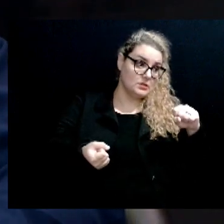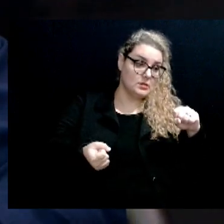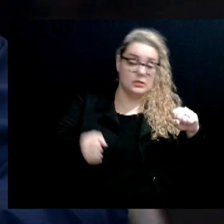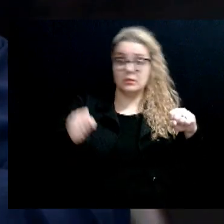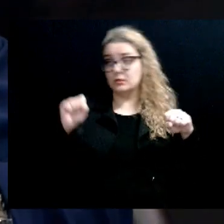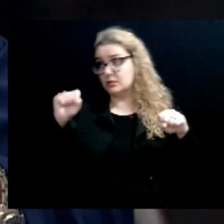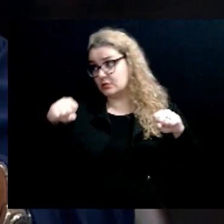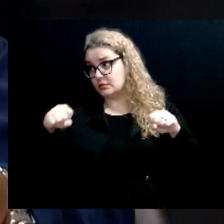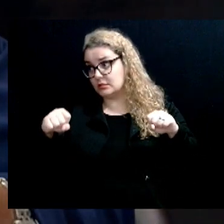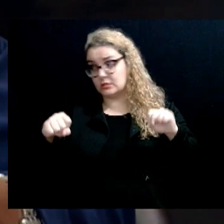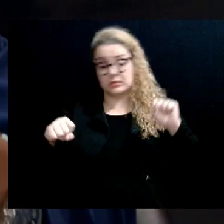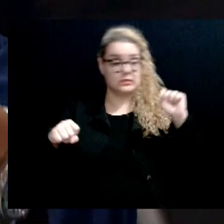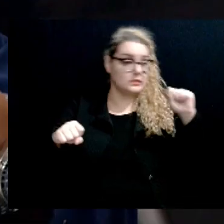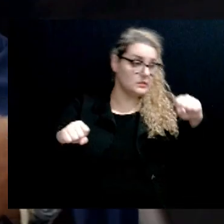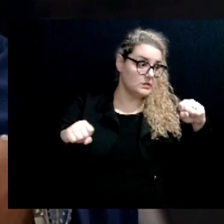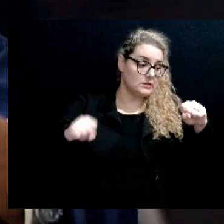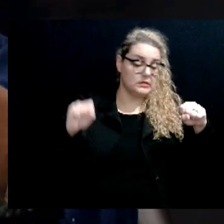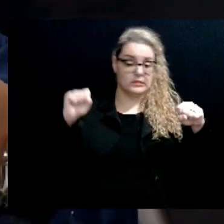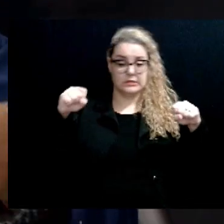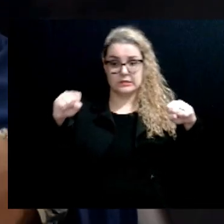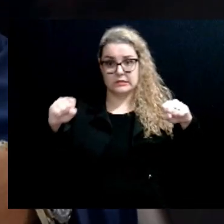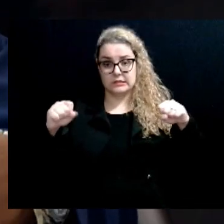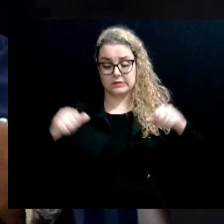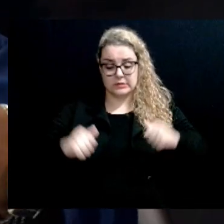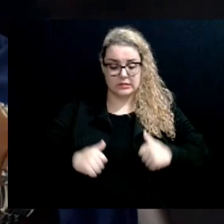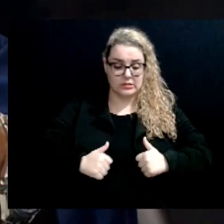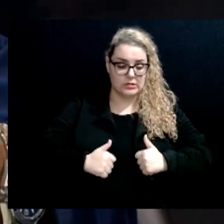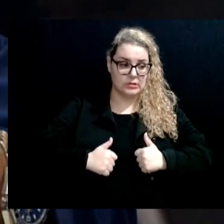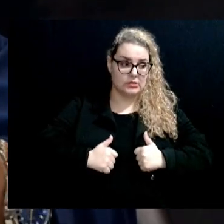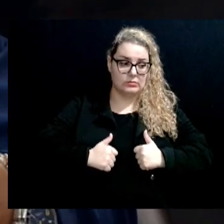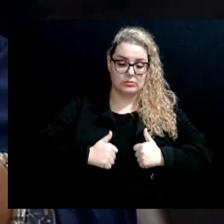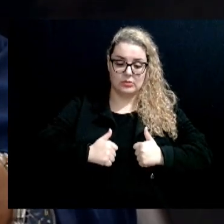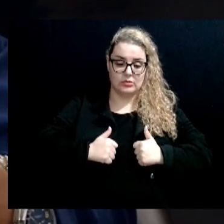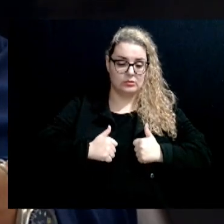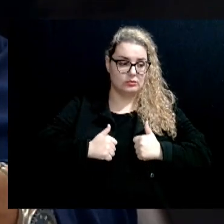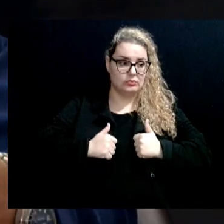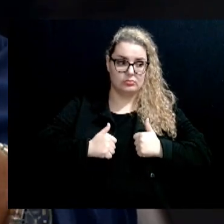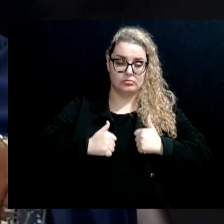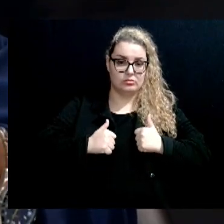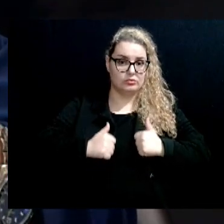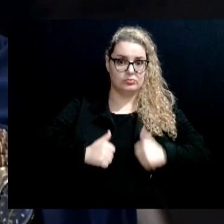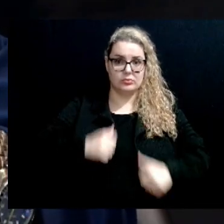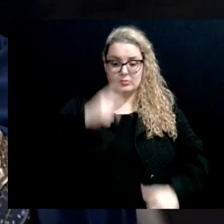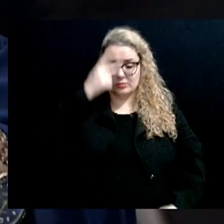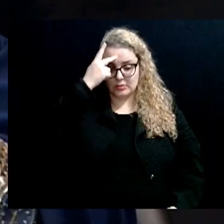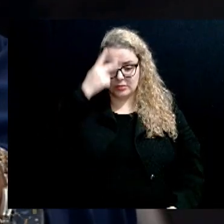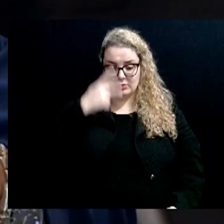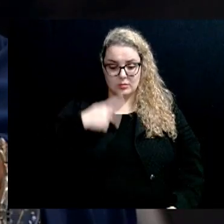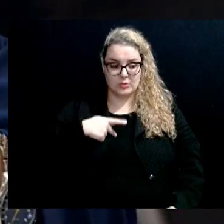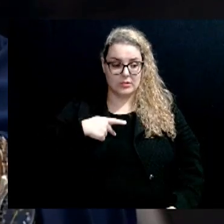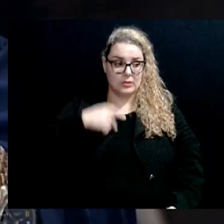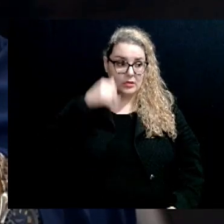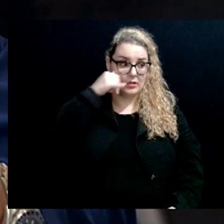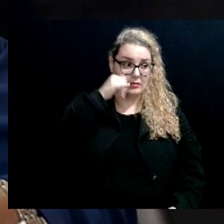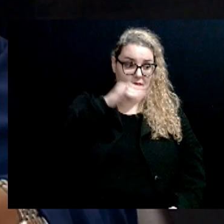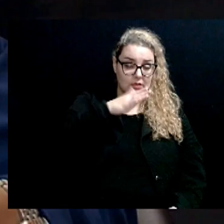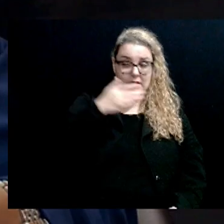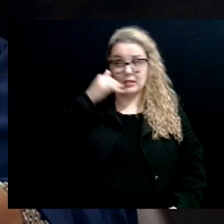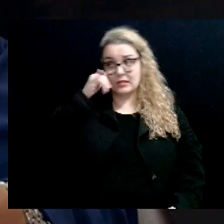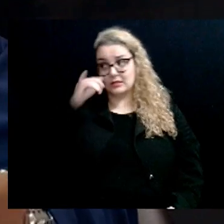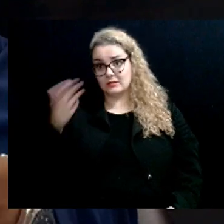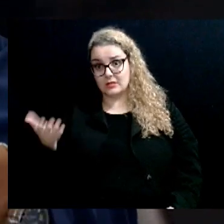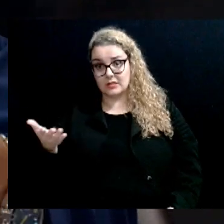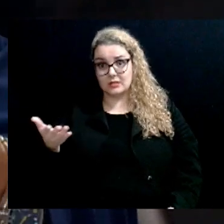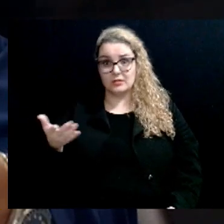outro, e essa autoestima não vai atendendo suas próprias emoções, não vai atendendo seus